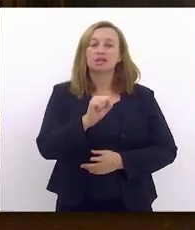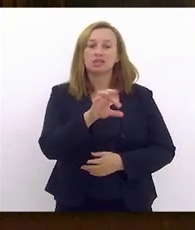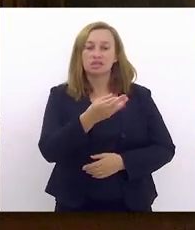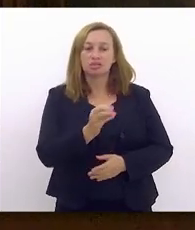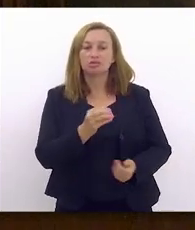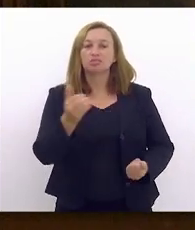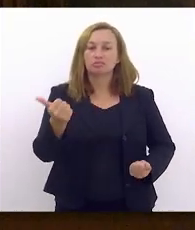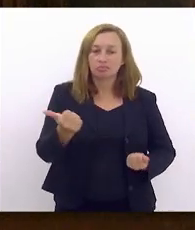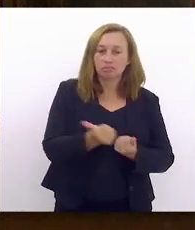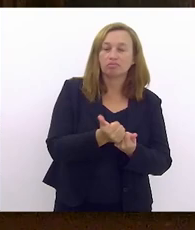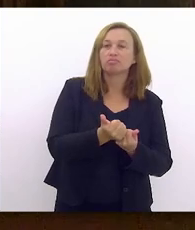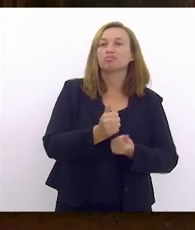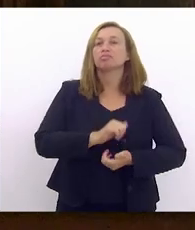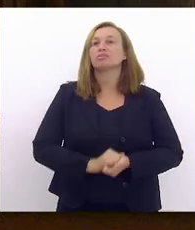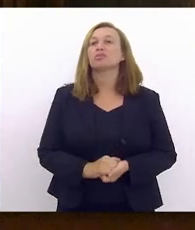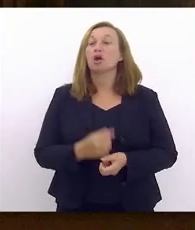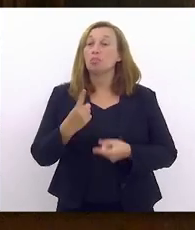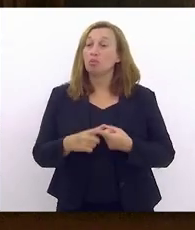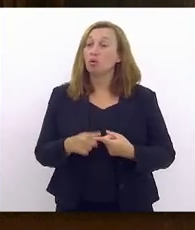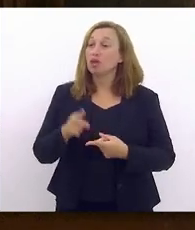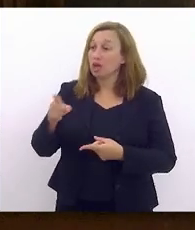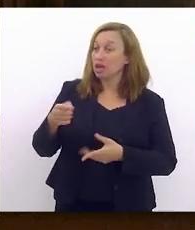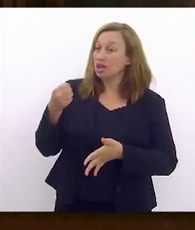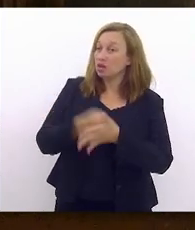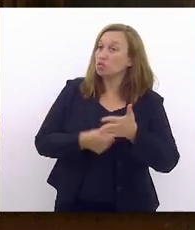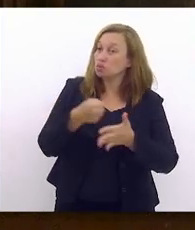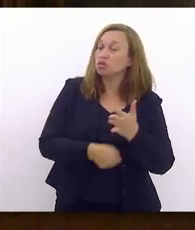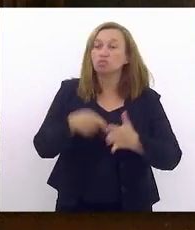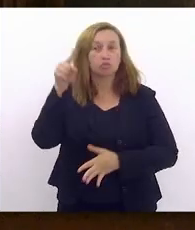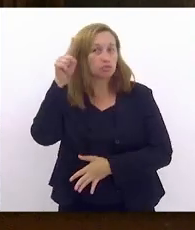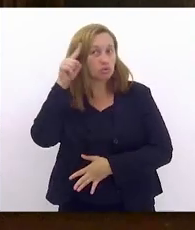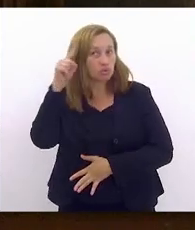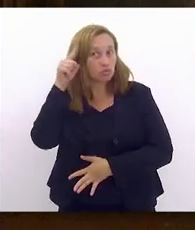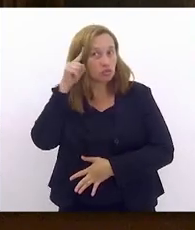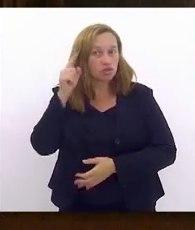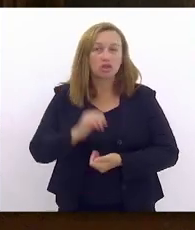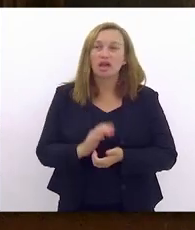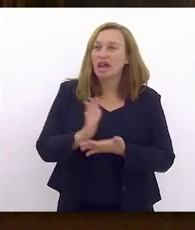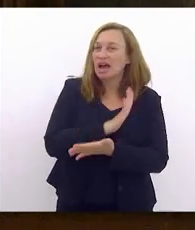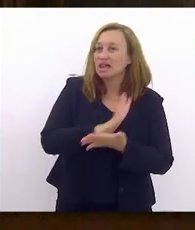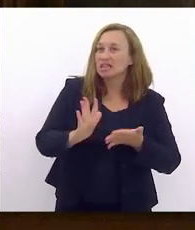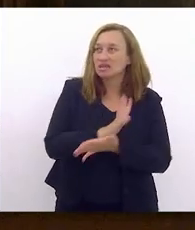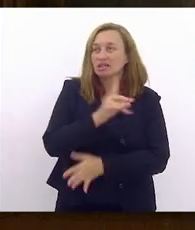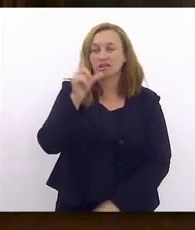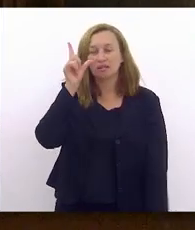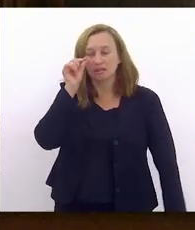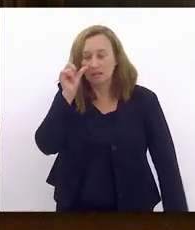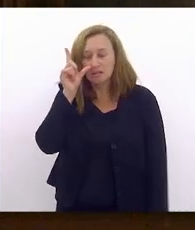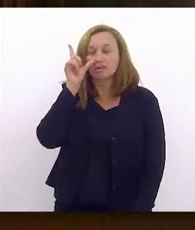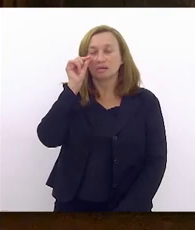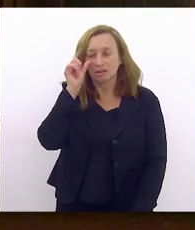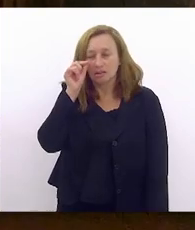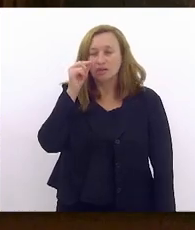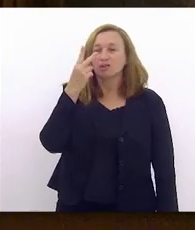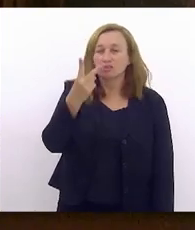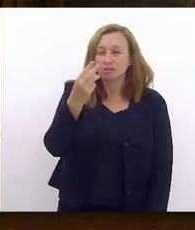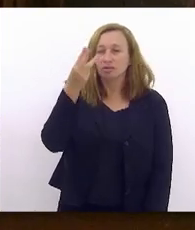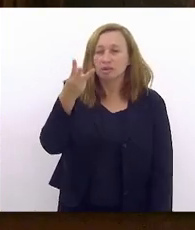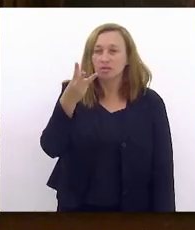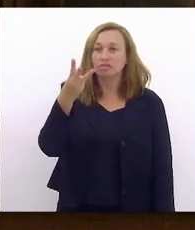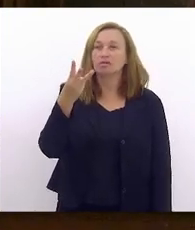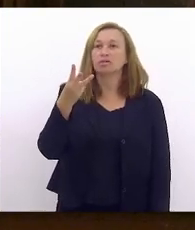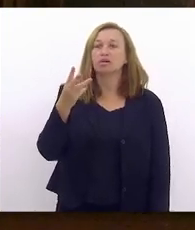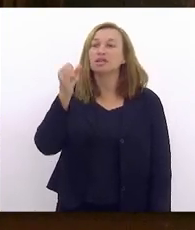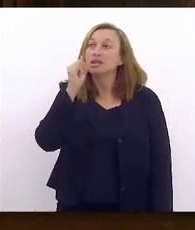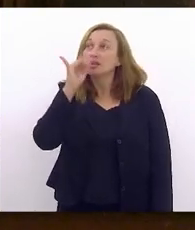porque ele briga por todos nós diariamente. Às vezes nós vamos dormir lá para as 2, 3 horas da manhã,